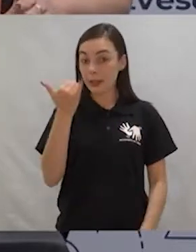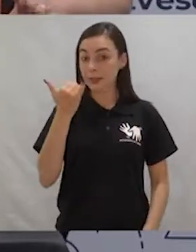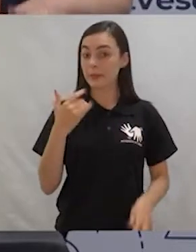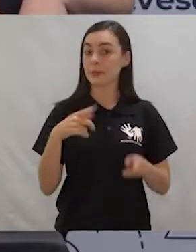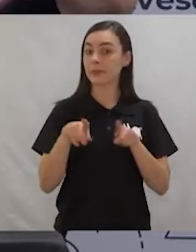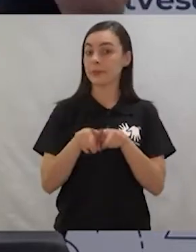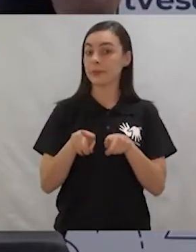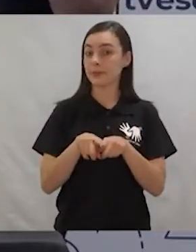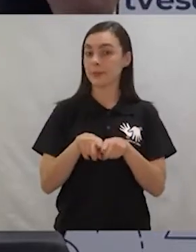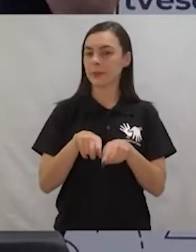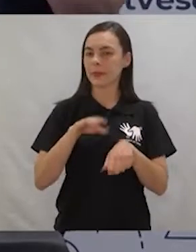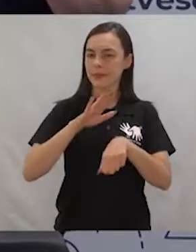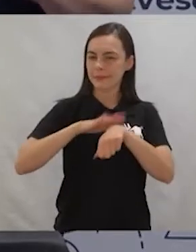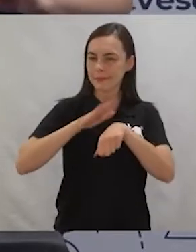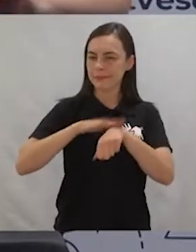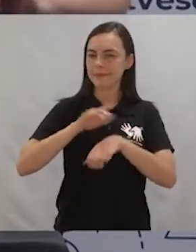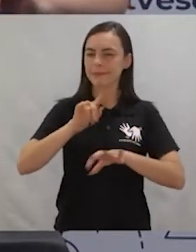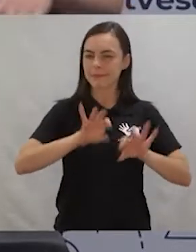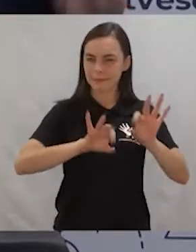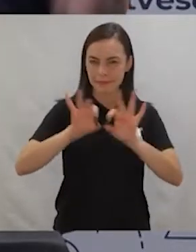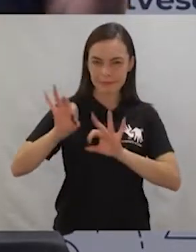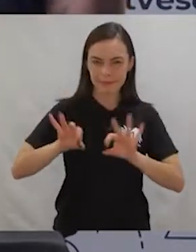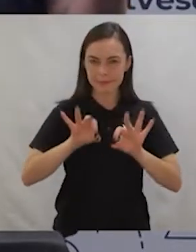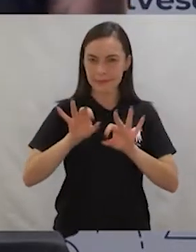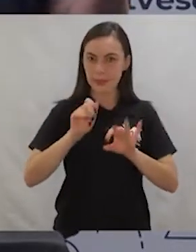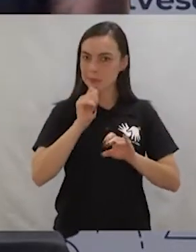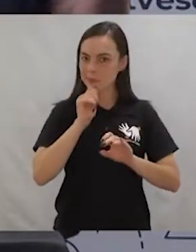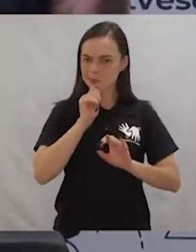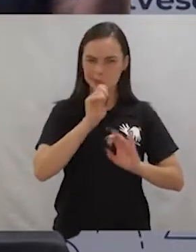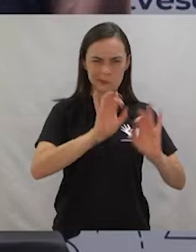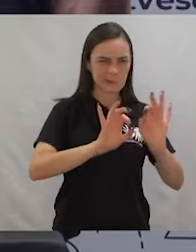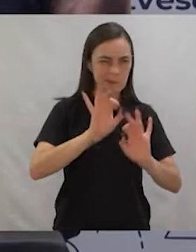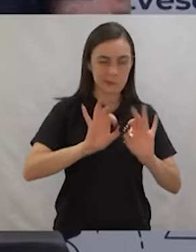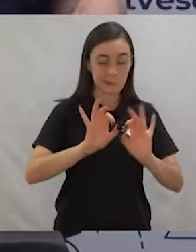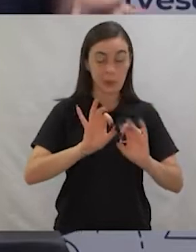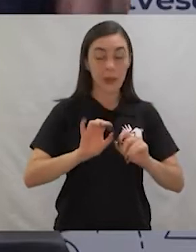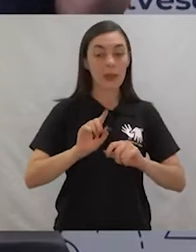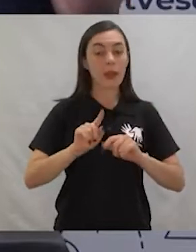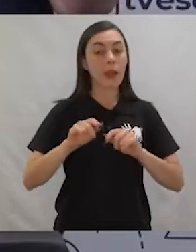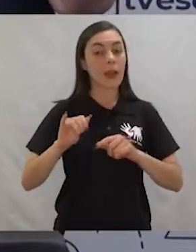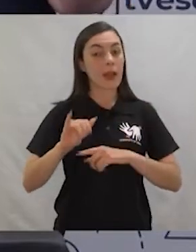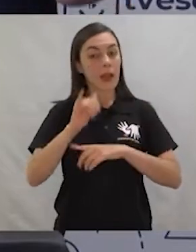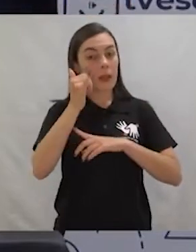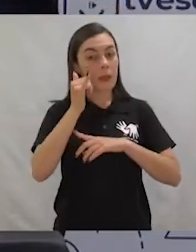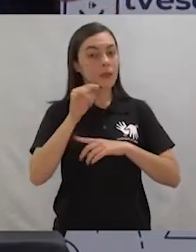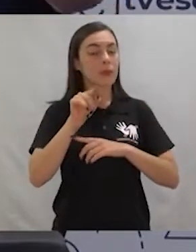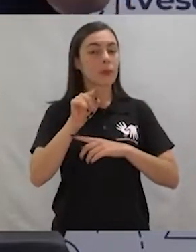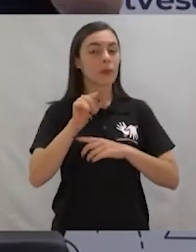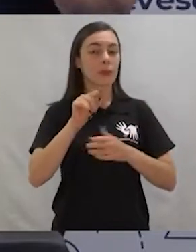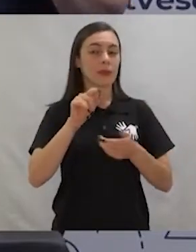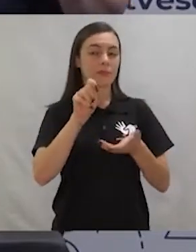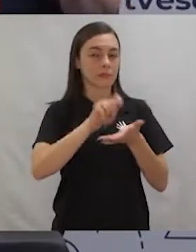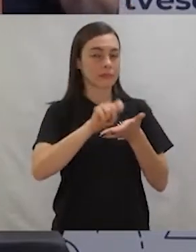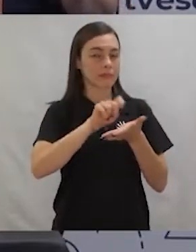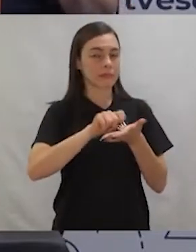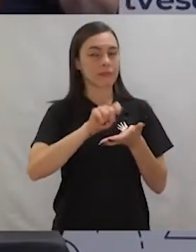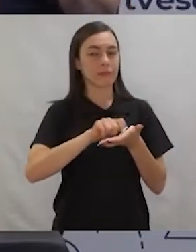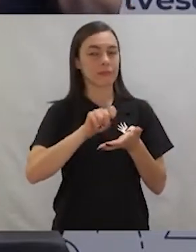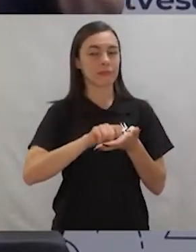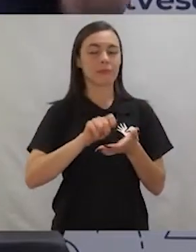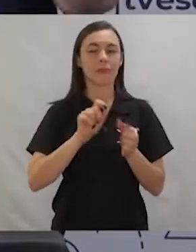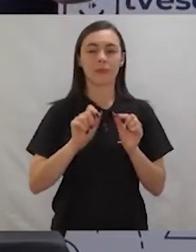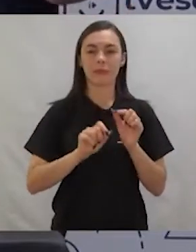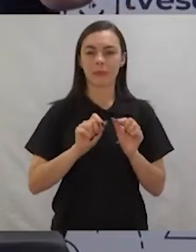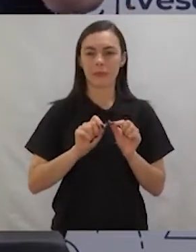vão aproveitar esse minutinho que vocês vão organizar, se você ainda não organizou o seu material, você vai fazer o primeiro registro da aula de